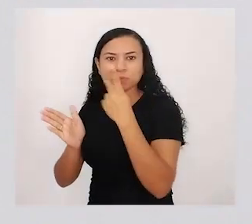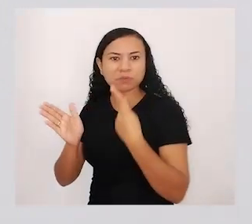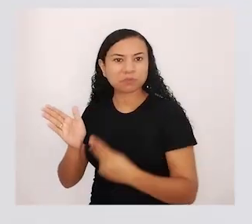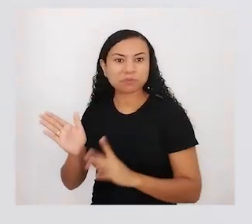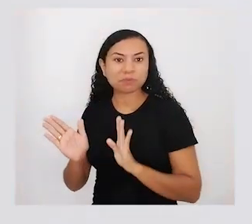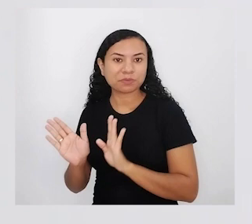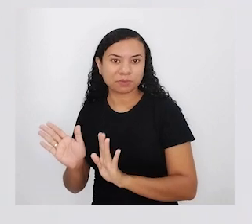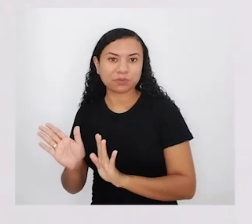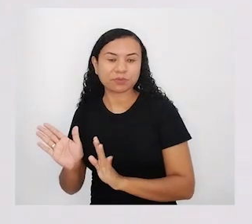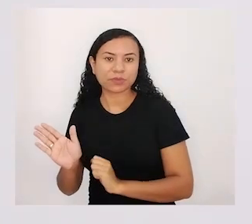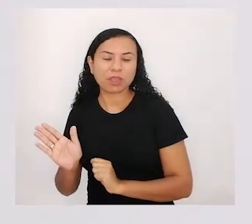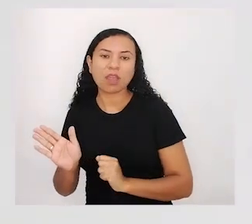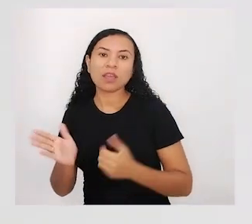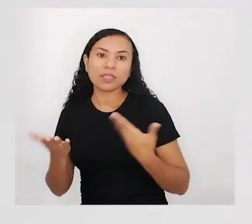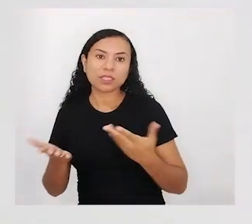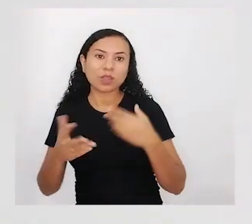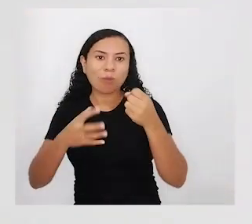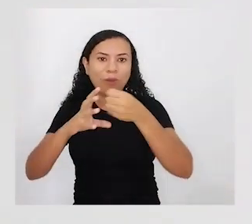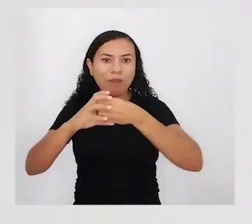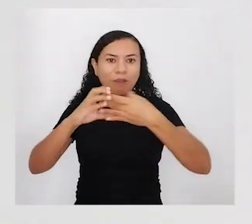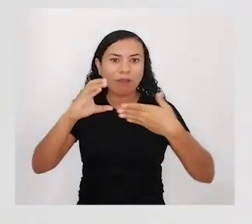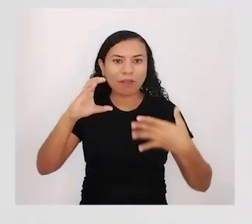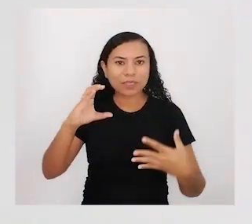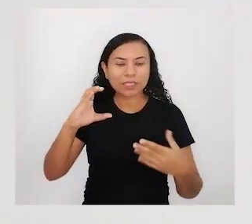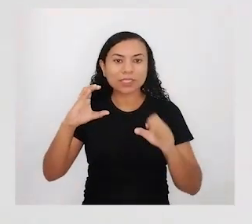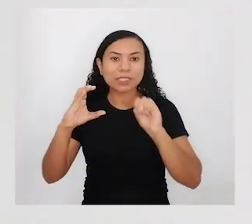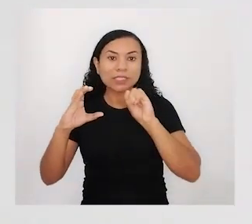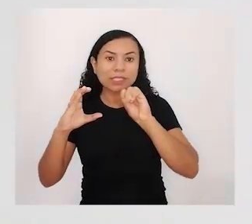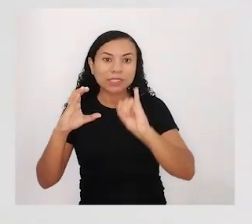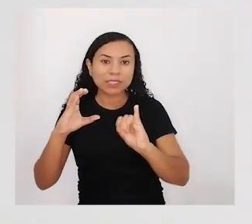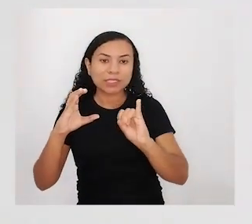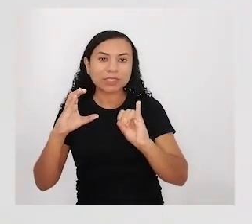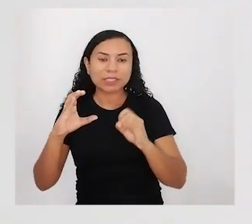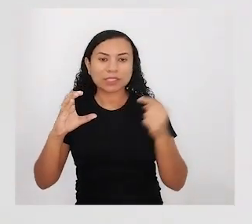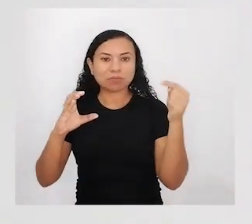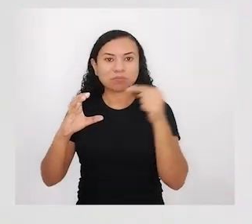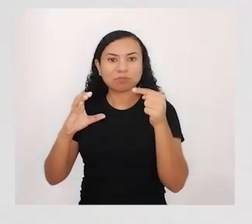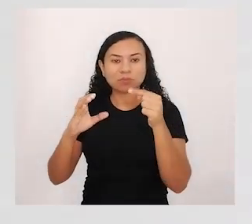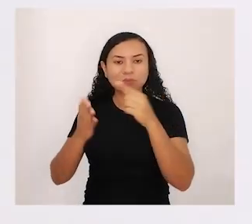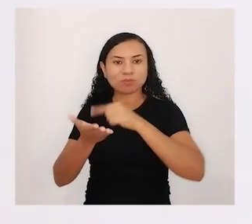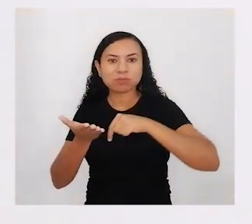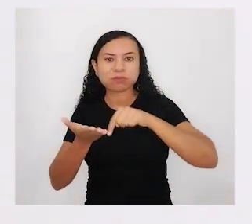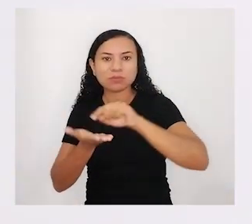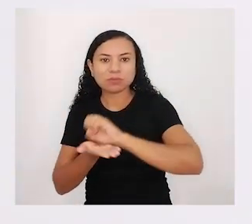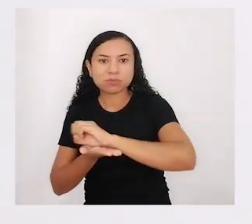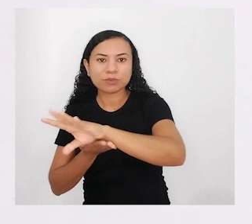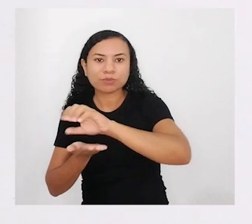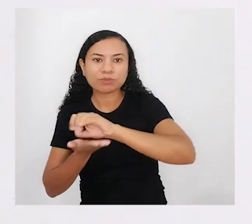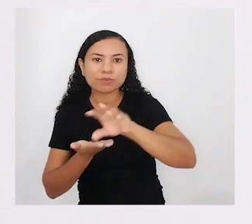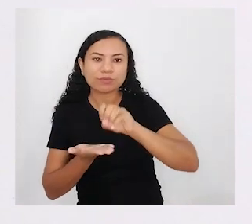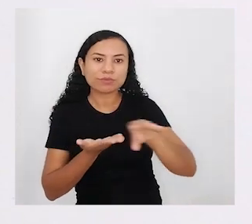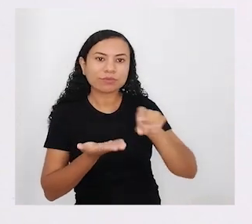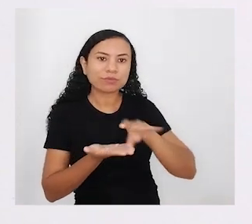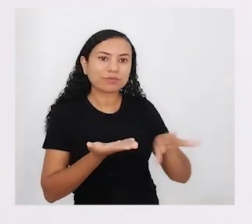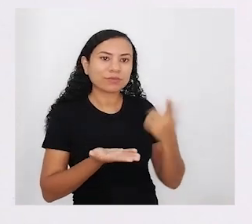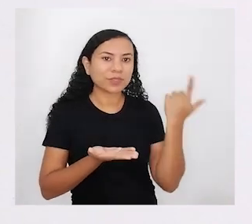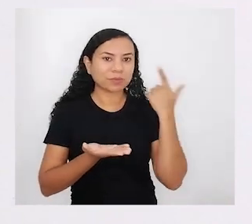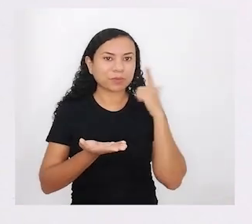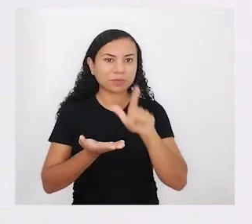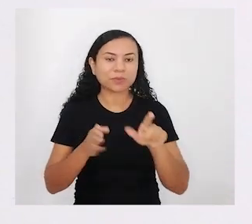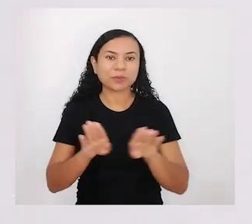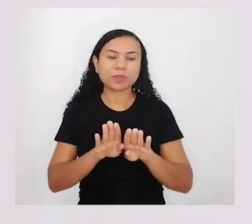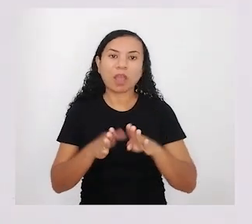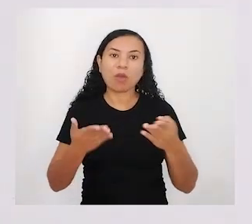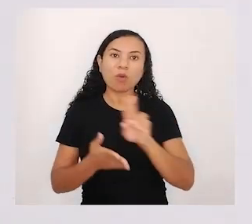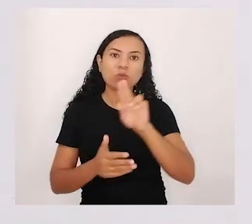célula. Por causa dessa característica, qualquer coisa que estiver fazendo parte desse DNA circular também será multiplicado. Agora já podemos